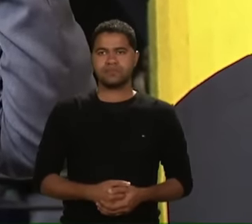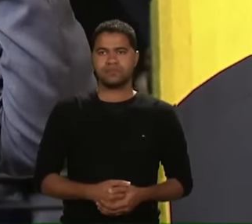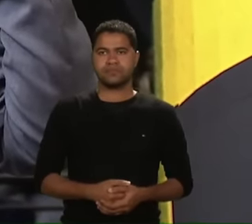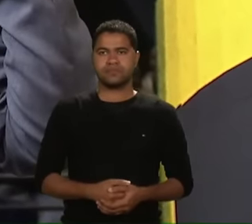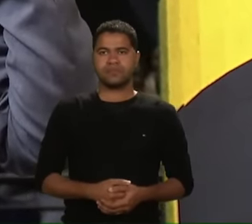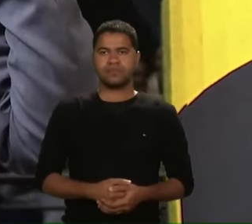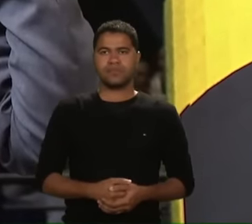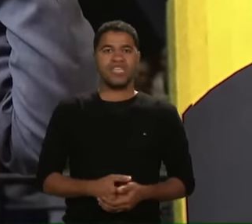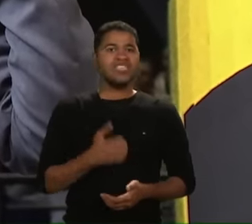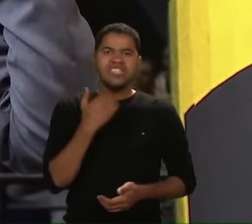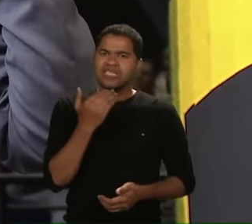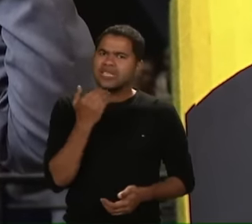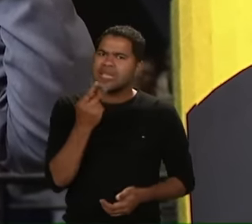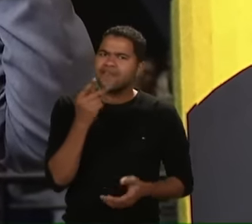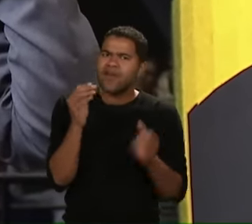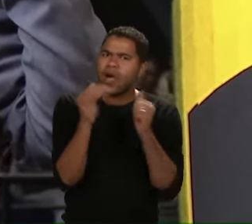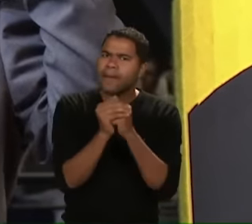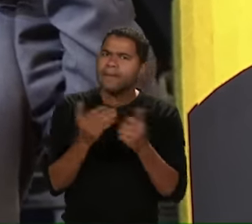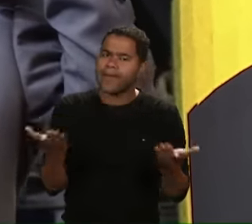Ninguém falou amém.